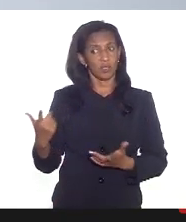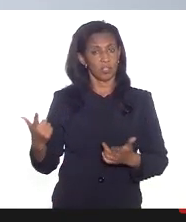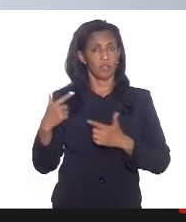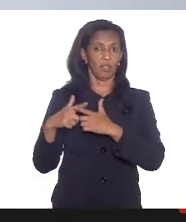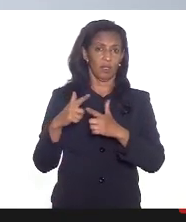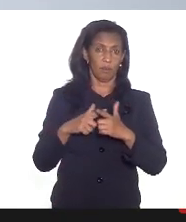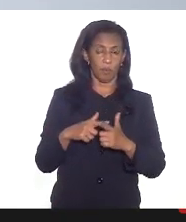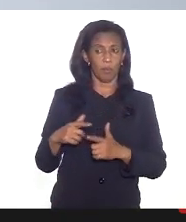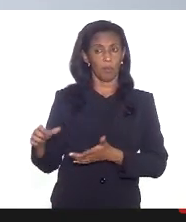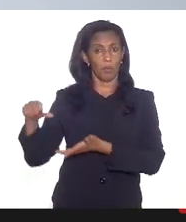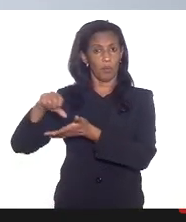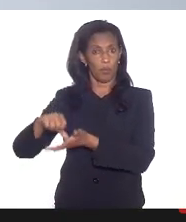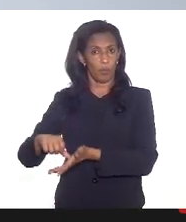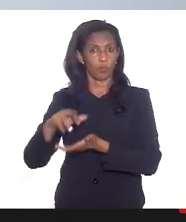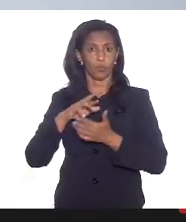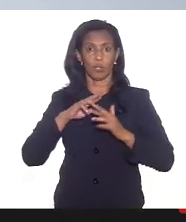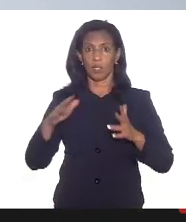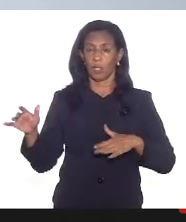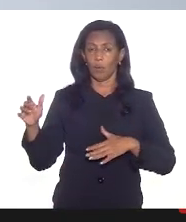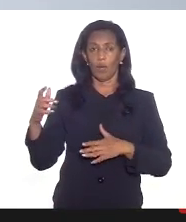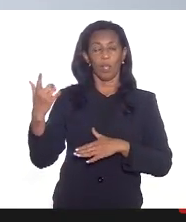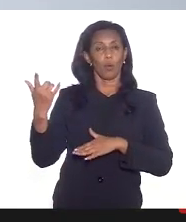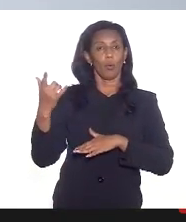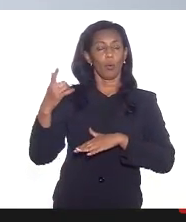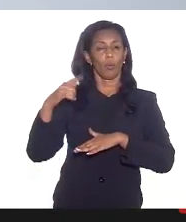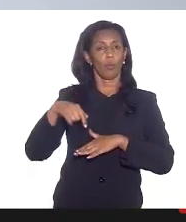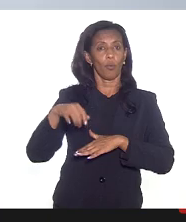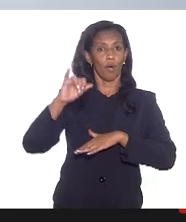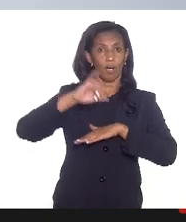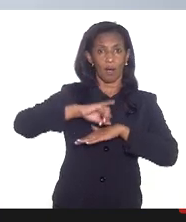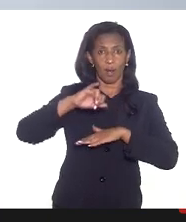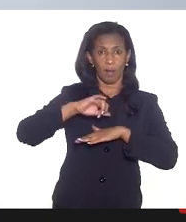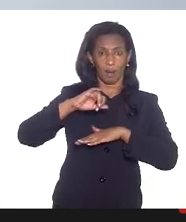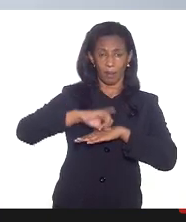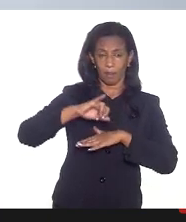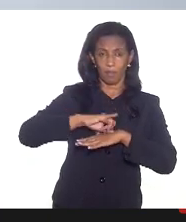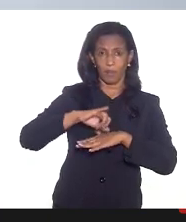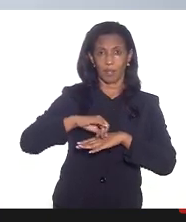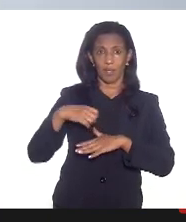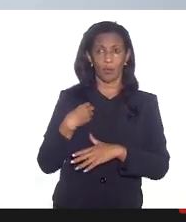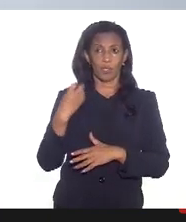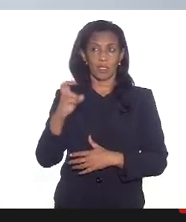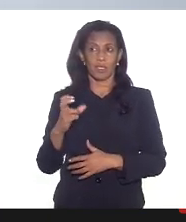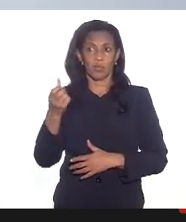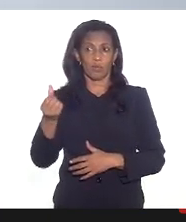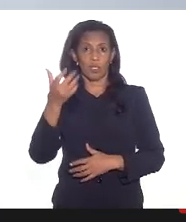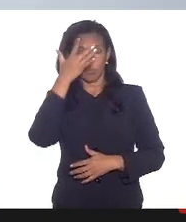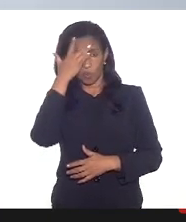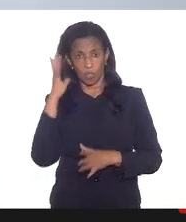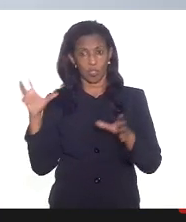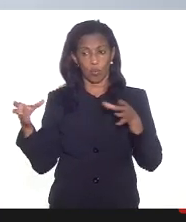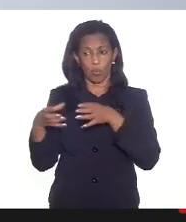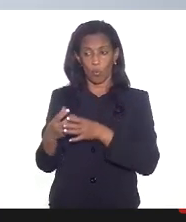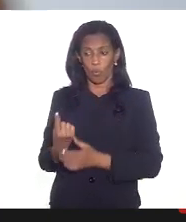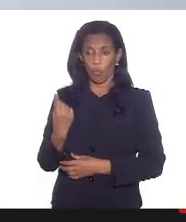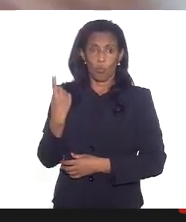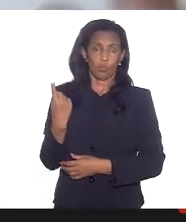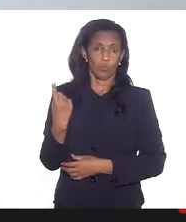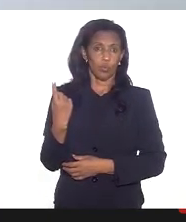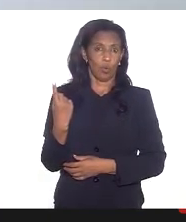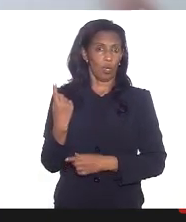situações e Unidade de Saúde que não é como Rio de Janeiro Capitão que a gente tem sete aqui 25 equipes três equipes na unidade a gente vai ter uma equipe só